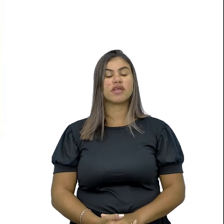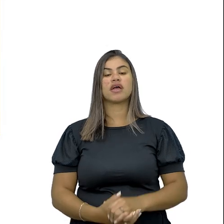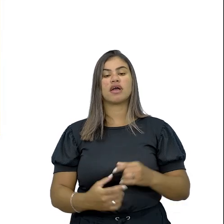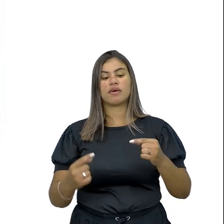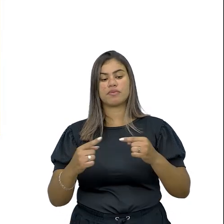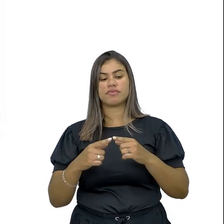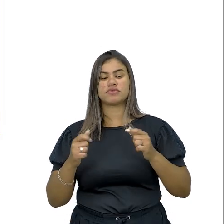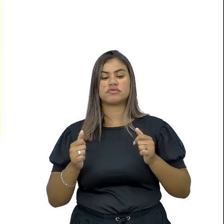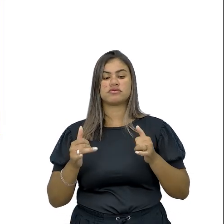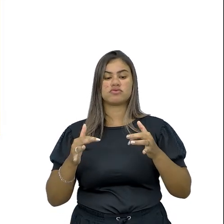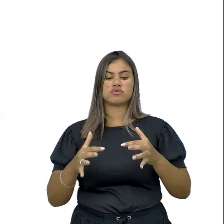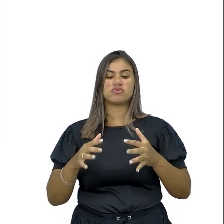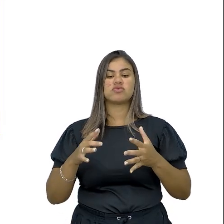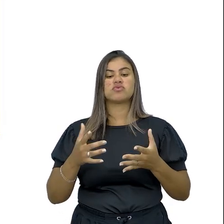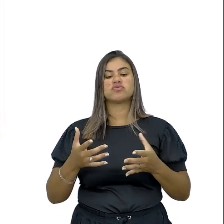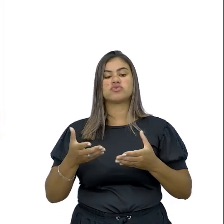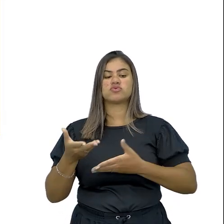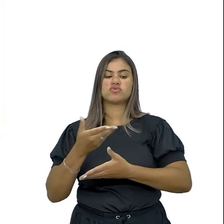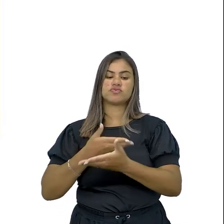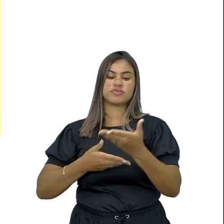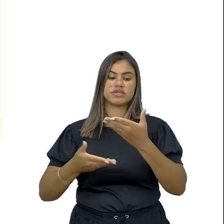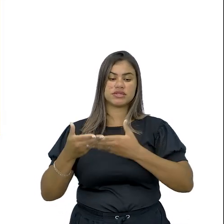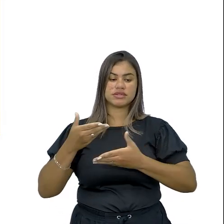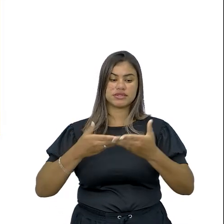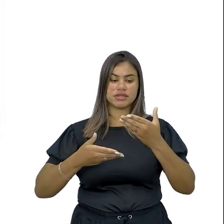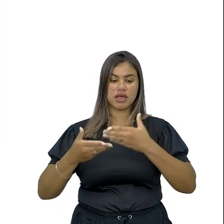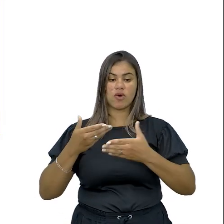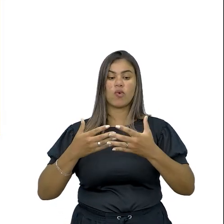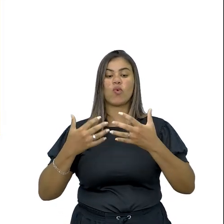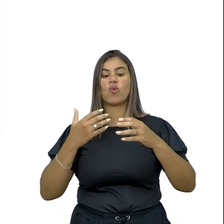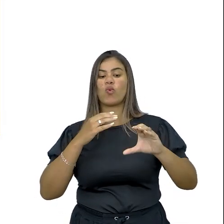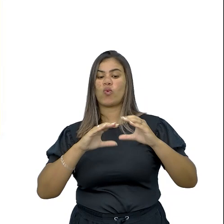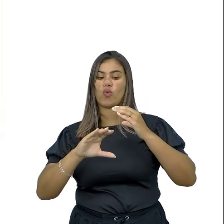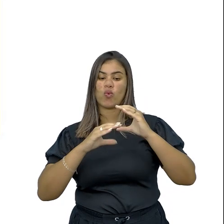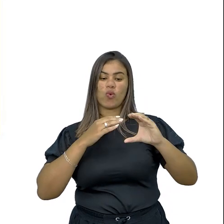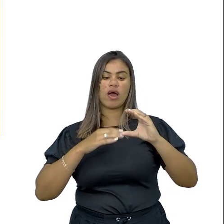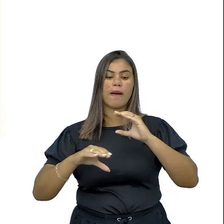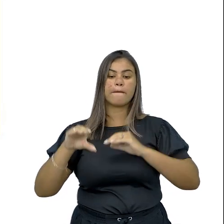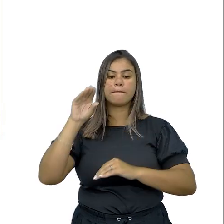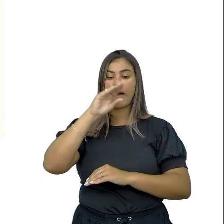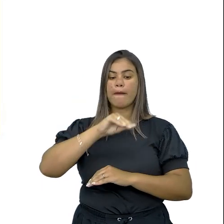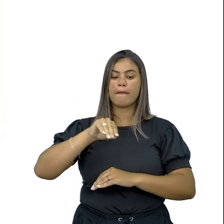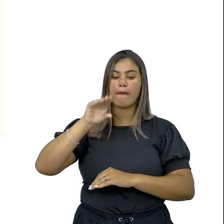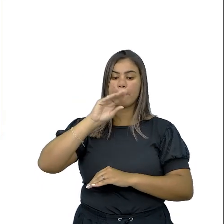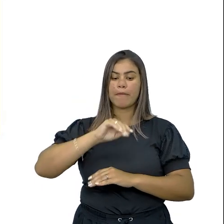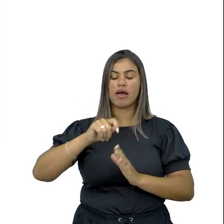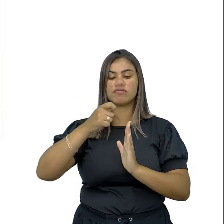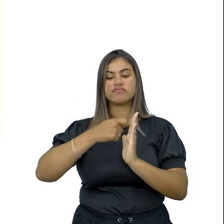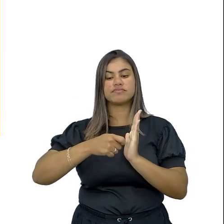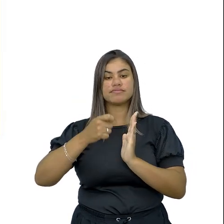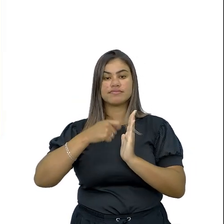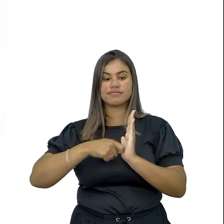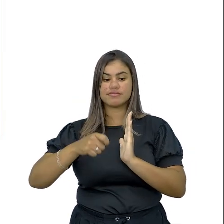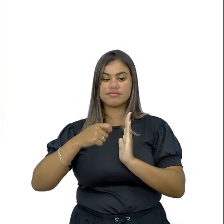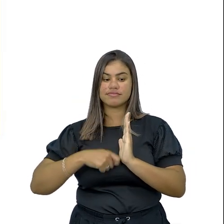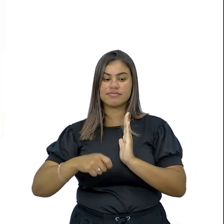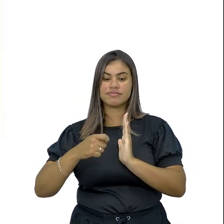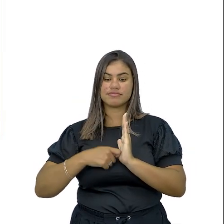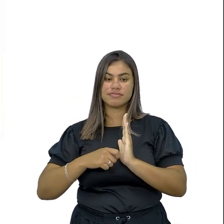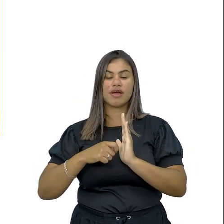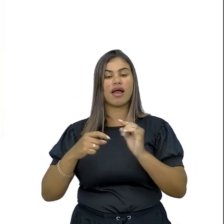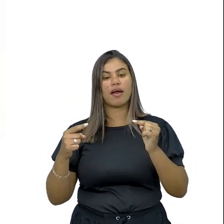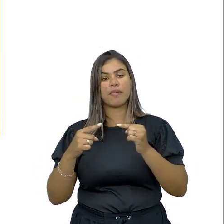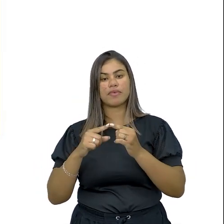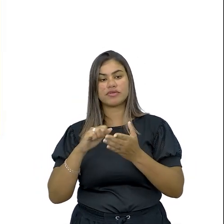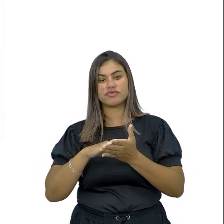de autonomia, cooperação e capacidade de comunicação oral e escrita, em se tratando do